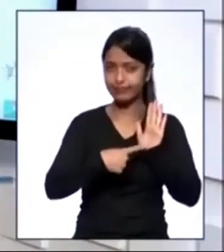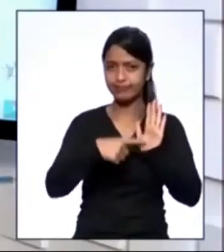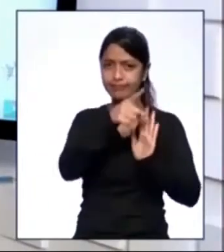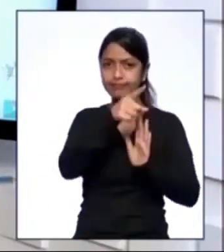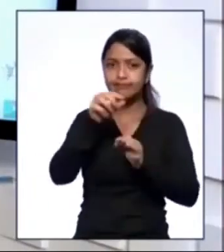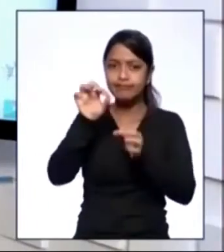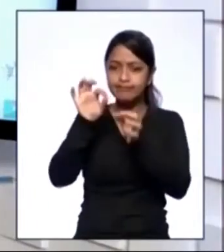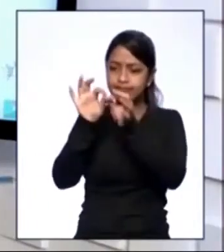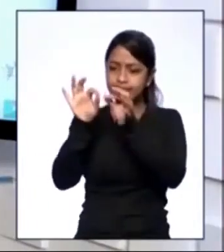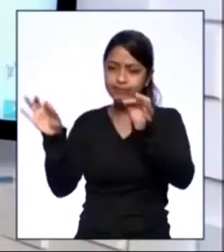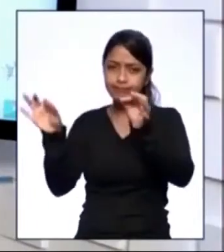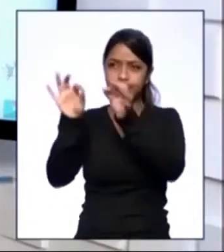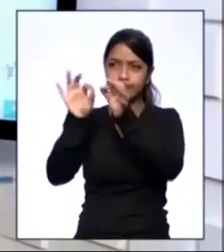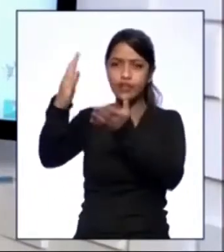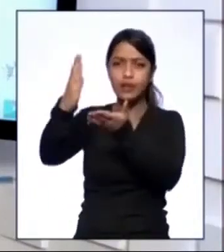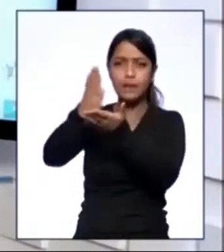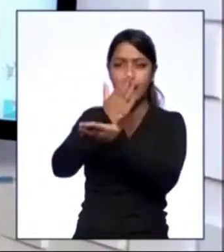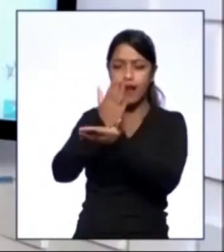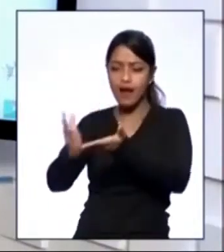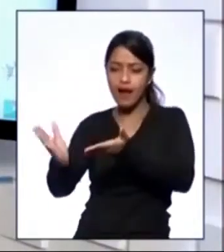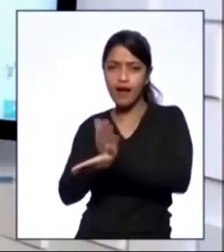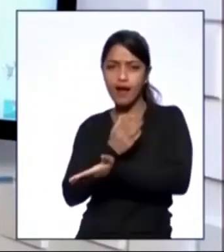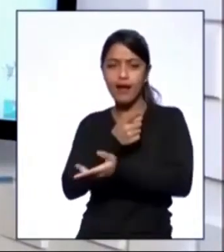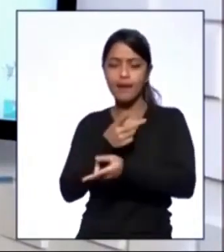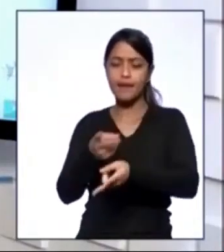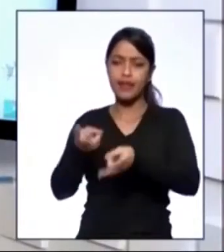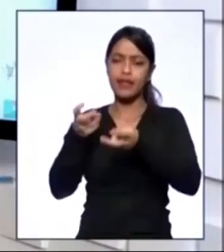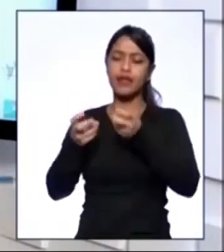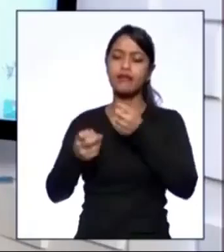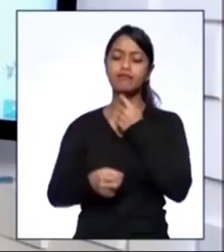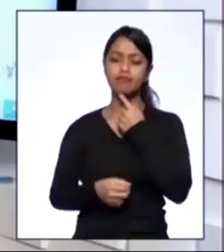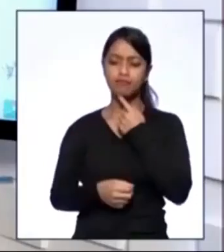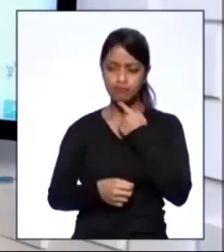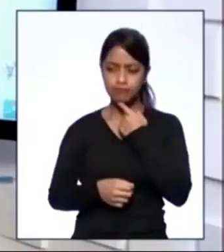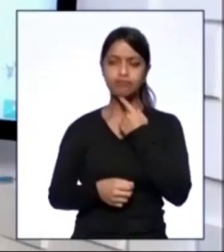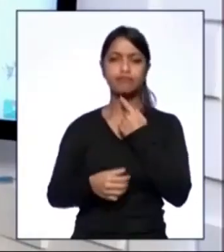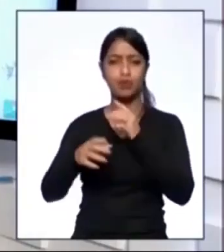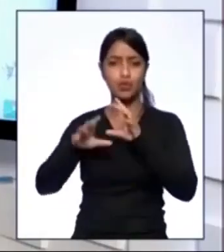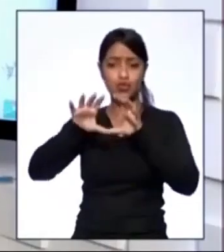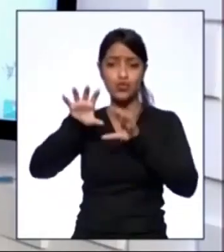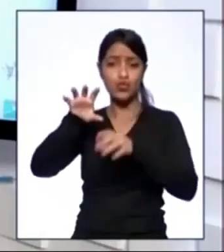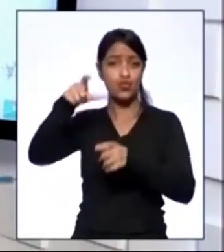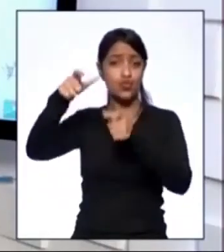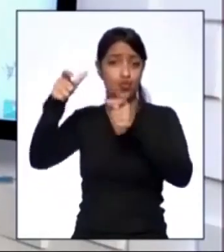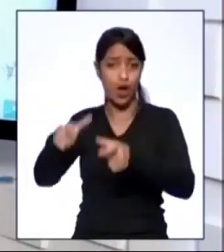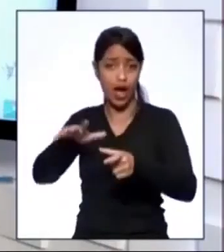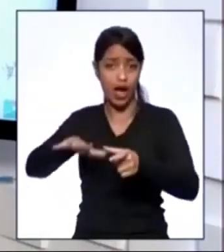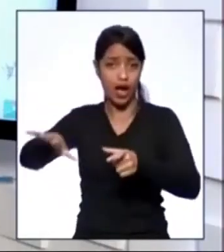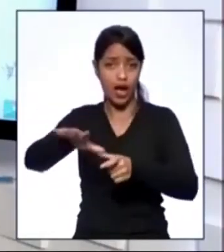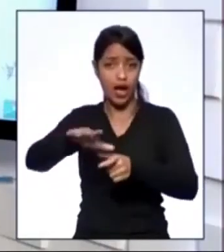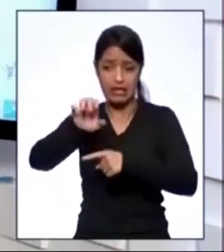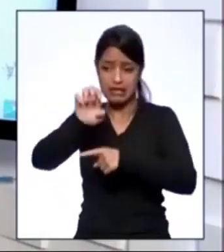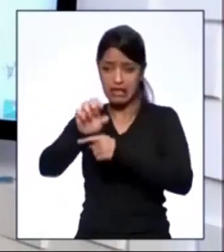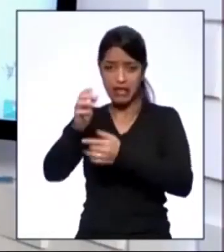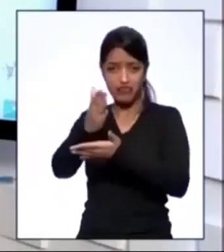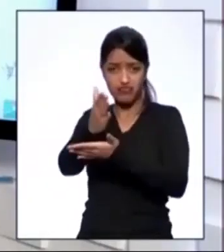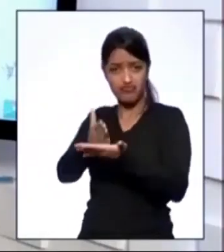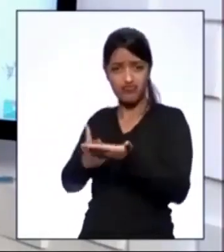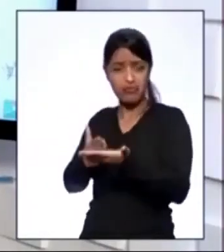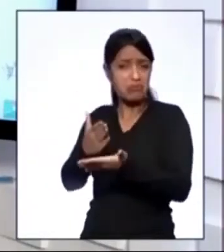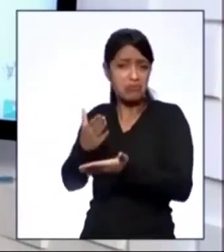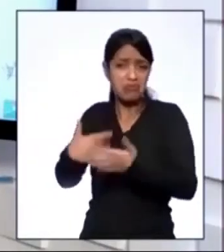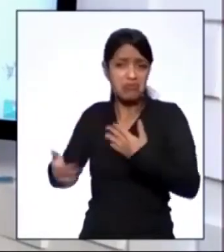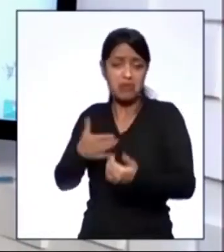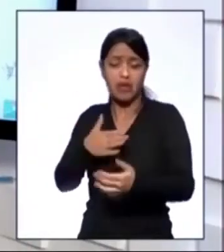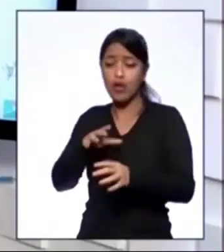que pessoas que estão em uma determinada região, independente das fronteiras de estado ou de cidades, elas comungam de um mesmo sotaque.